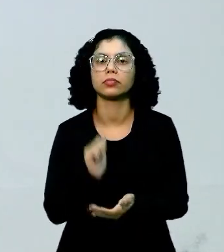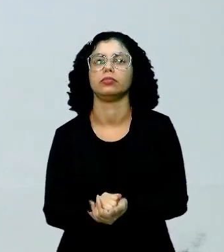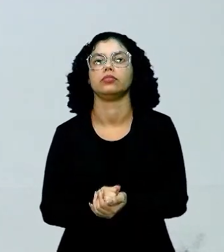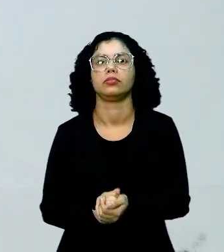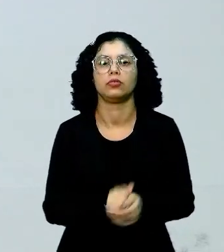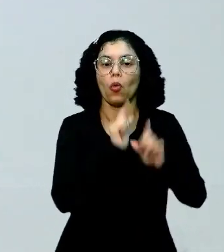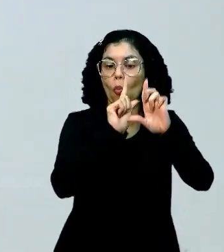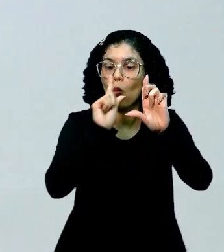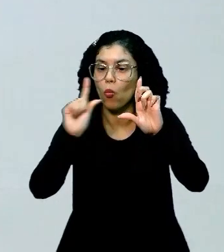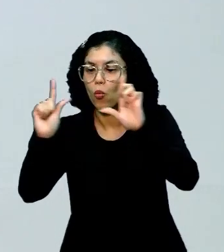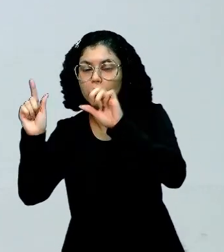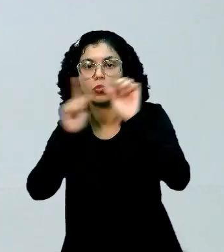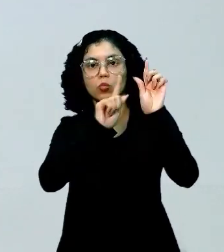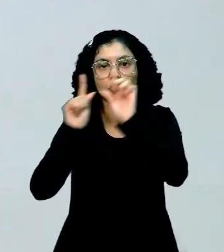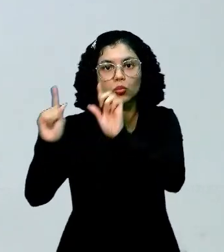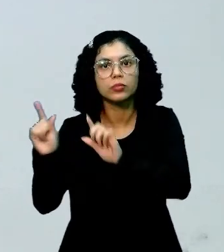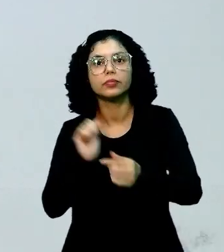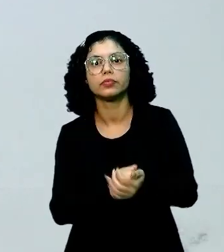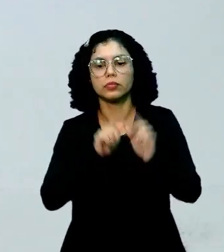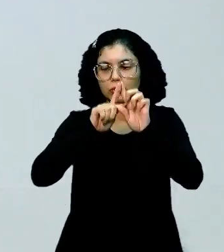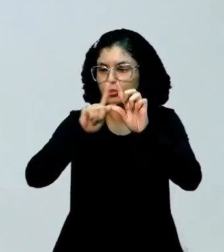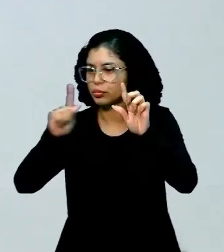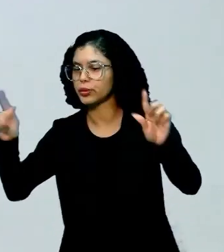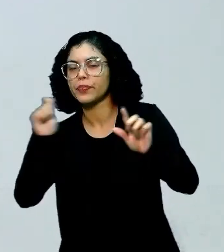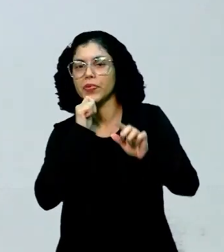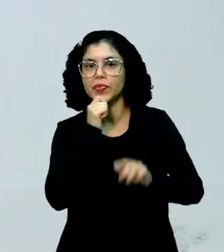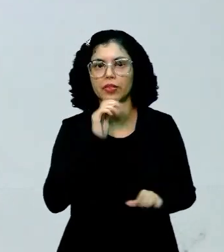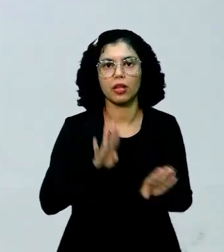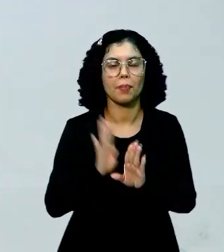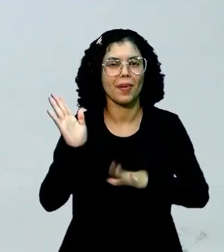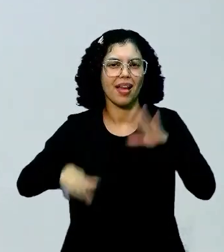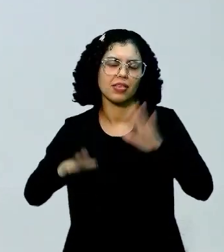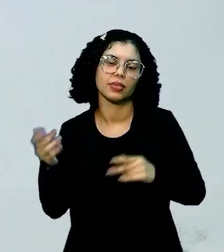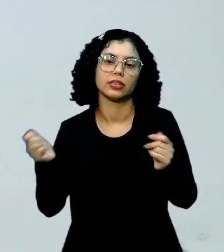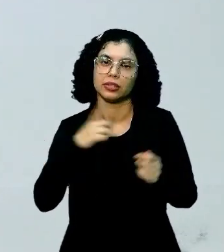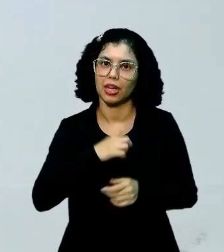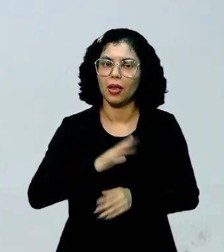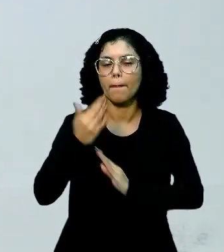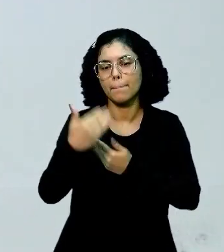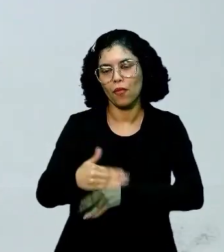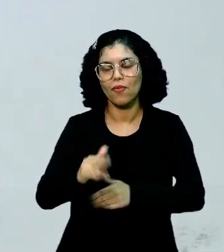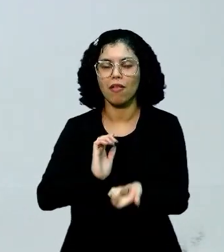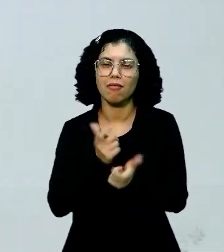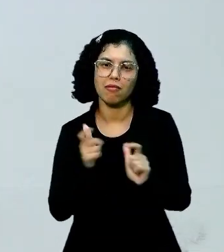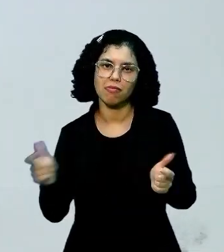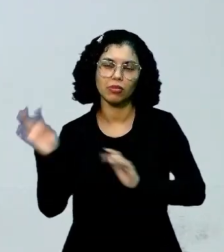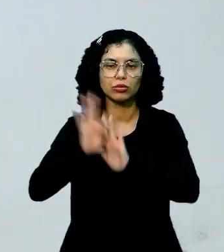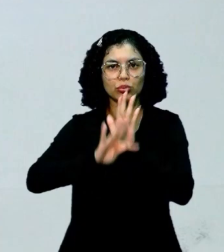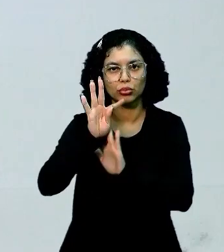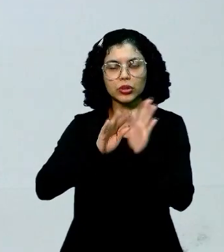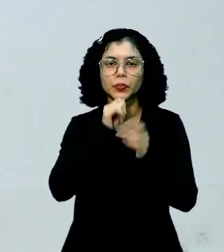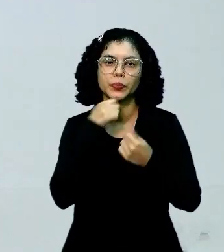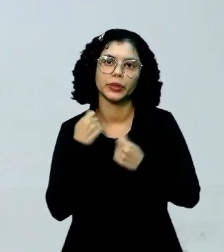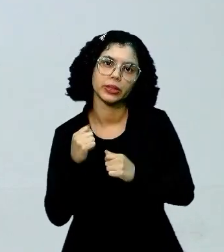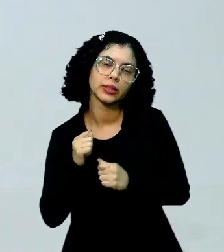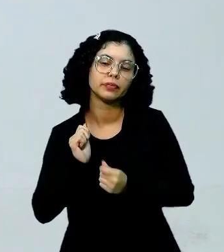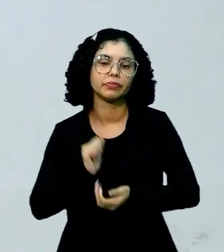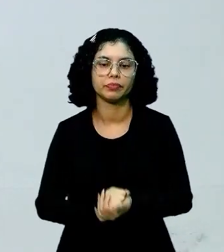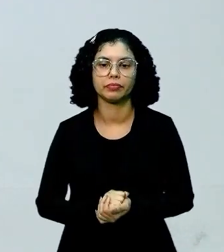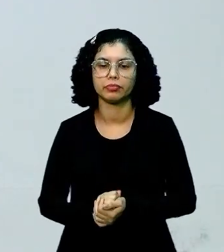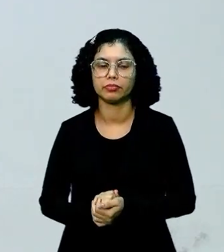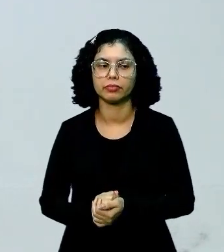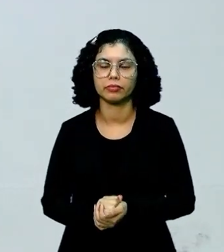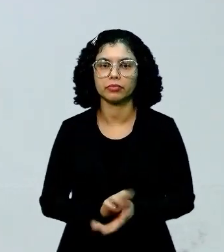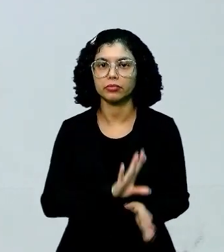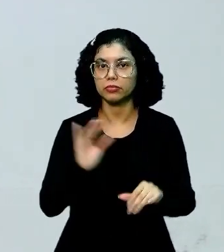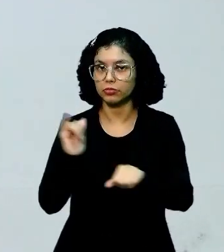charge, uma tirinha, mas às vezes não, às vezes a prova ela vem com textos enormes, né, então você tem que